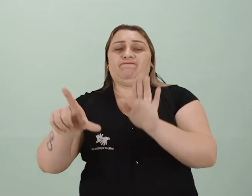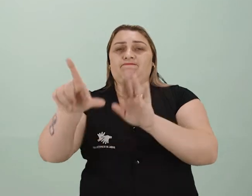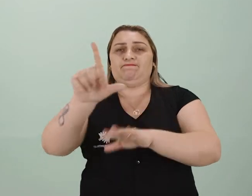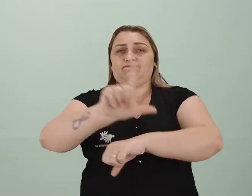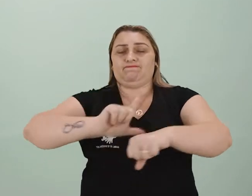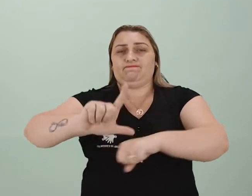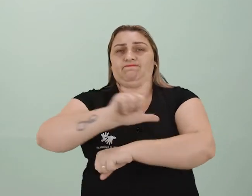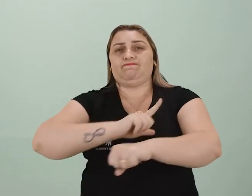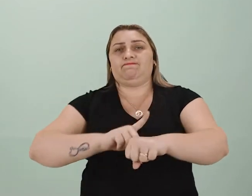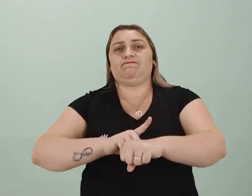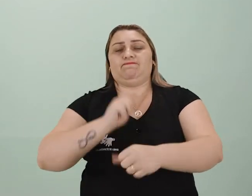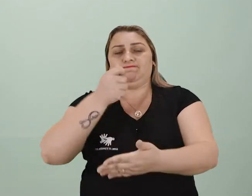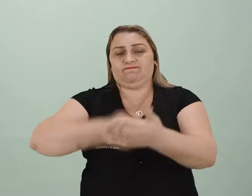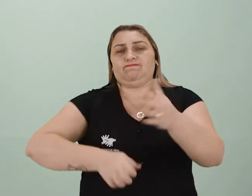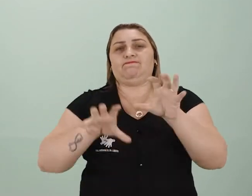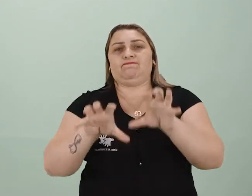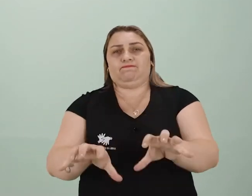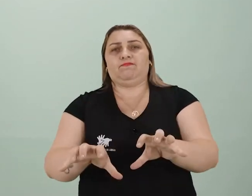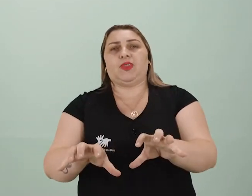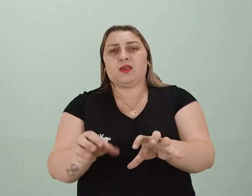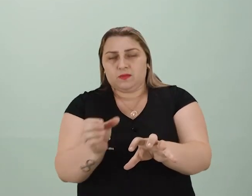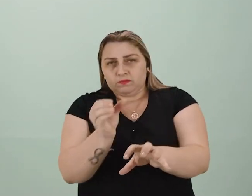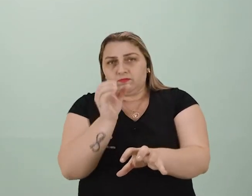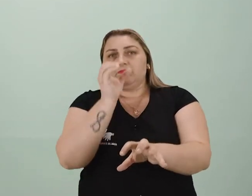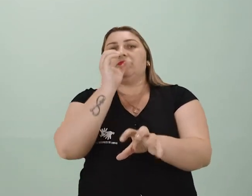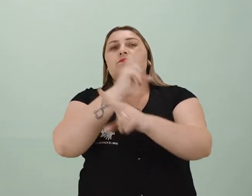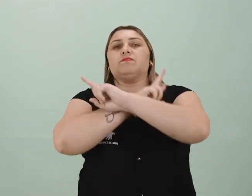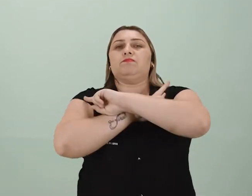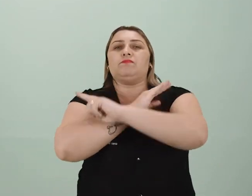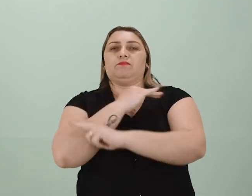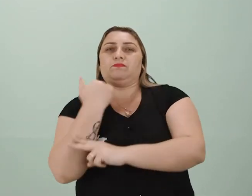e ele acabou tomando, então, o veneno.